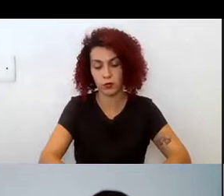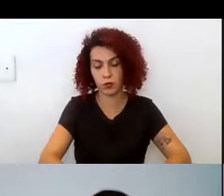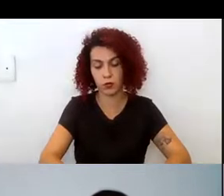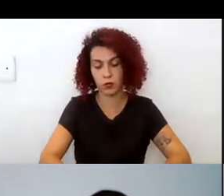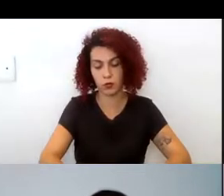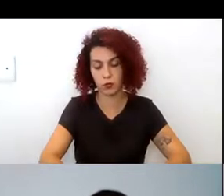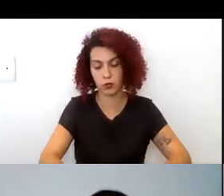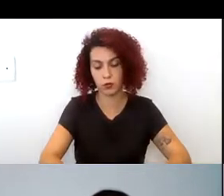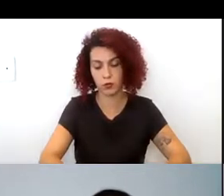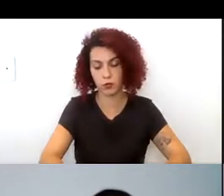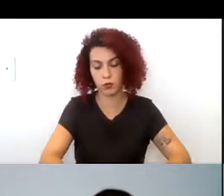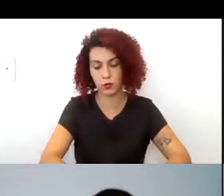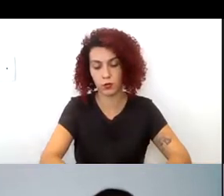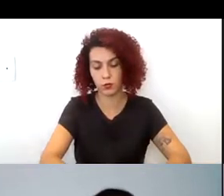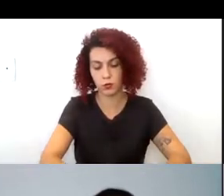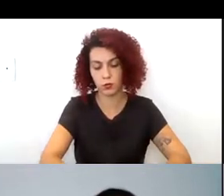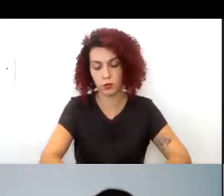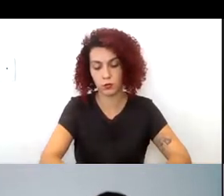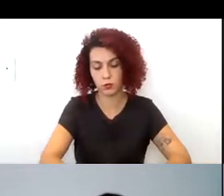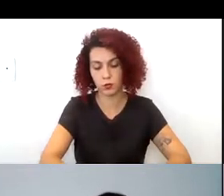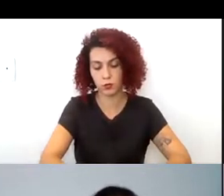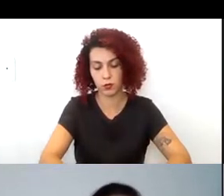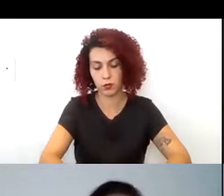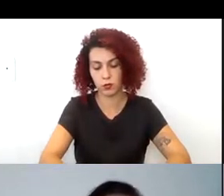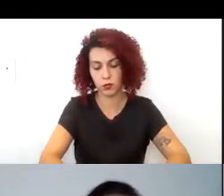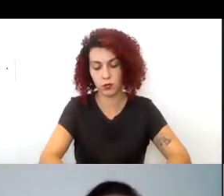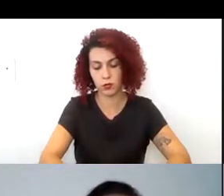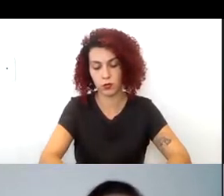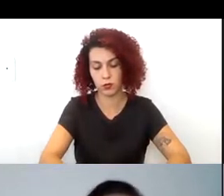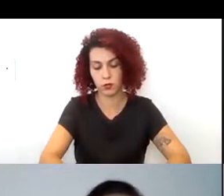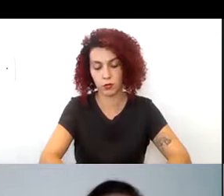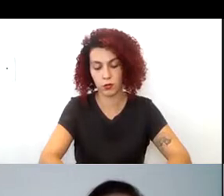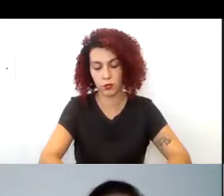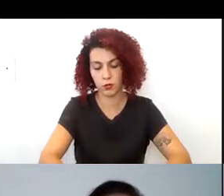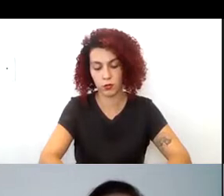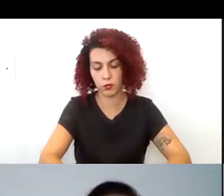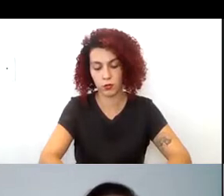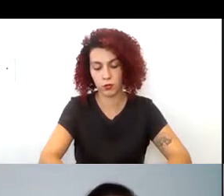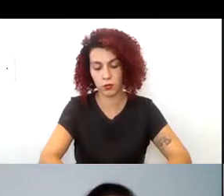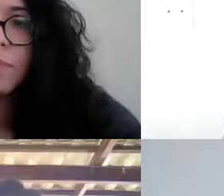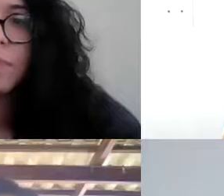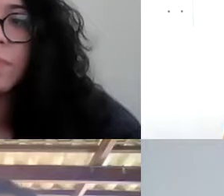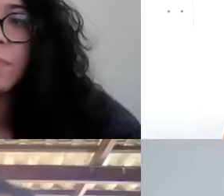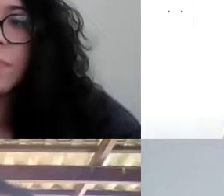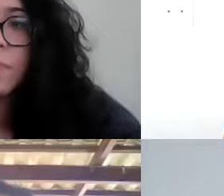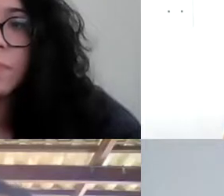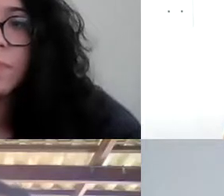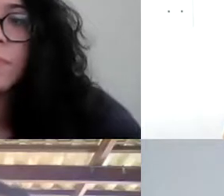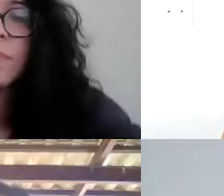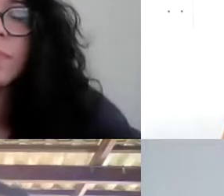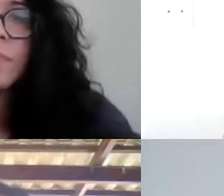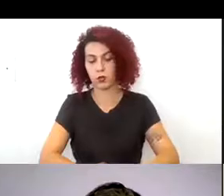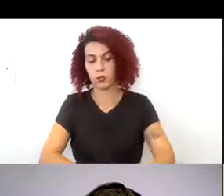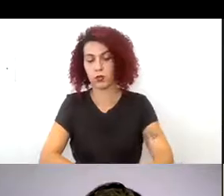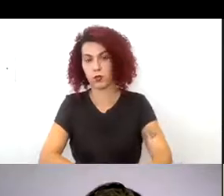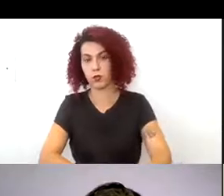vocês lá de estar no meio da pirâmide não significa tanta coisa assim Oi e aí gente eu fui na história Jacobina